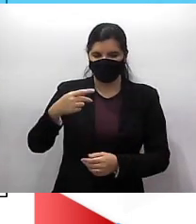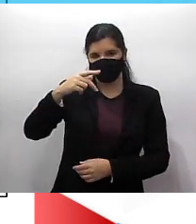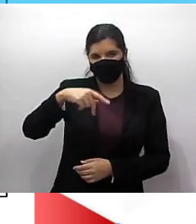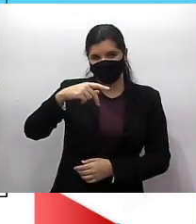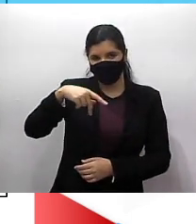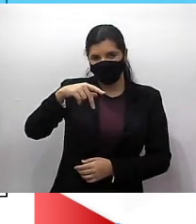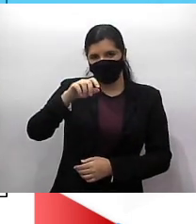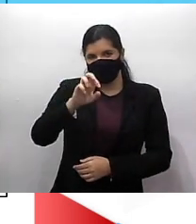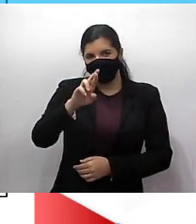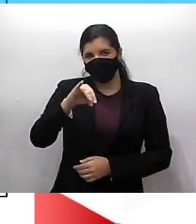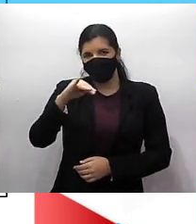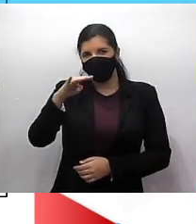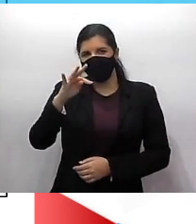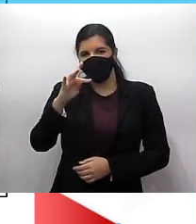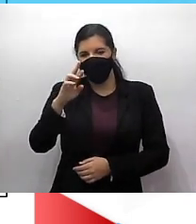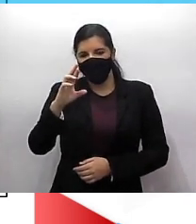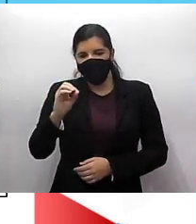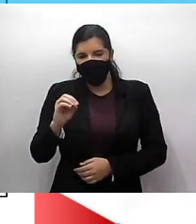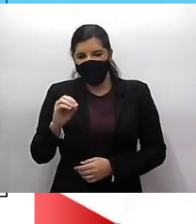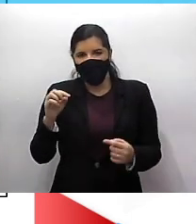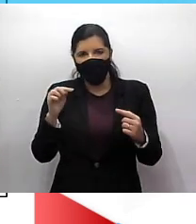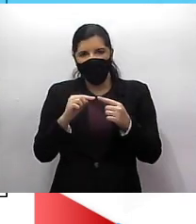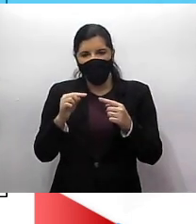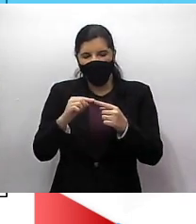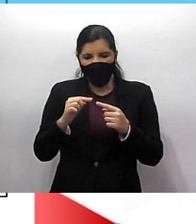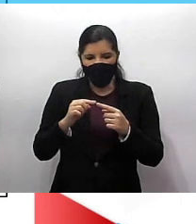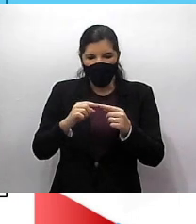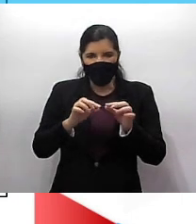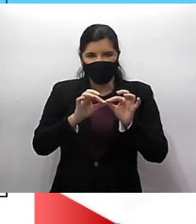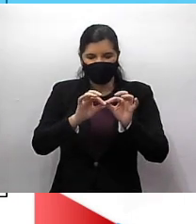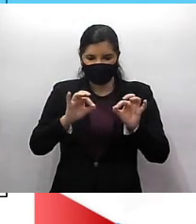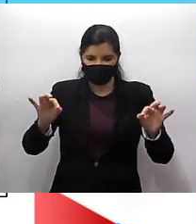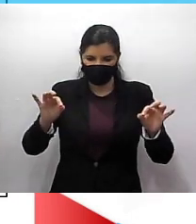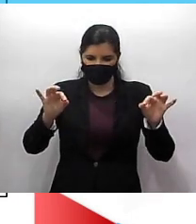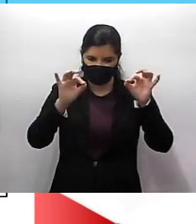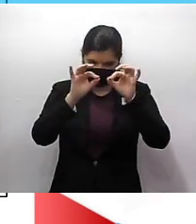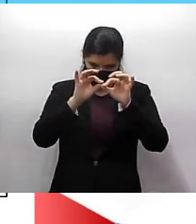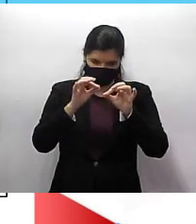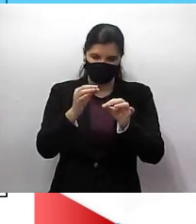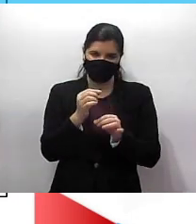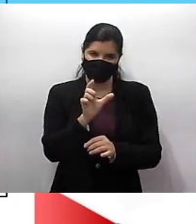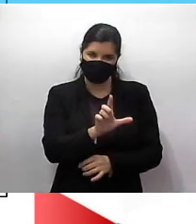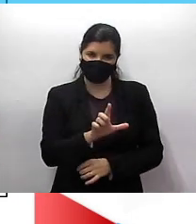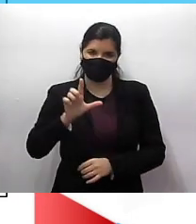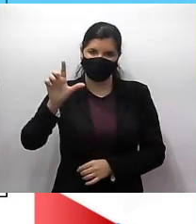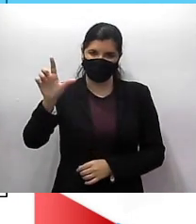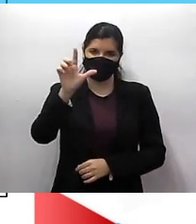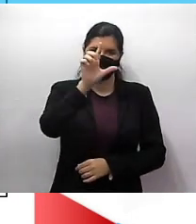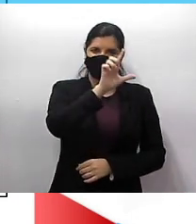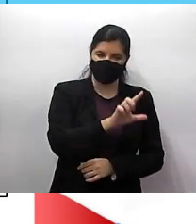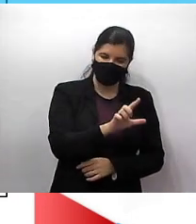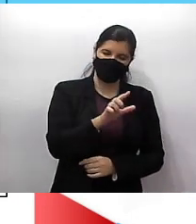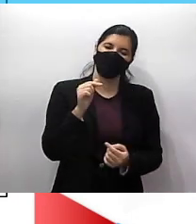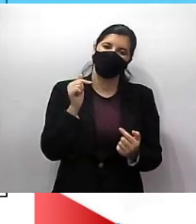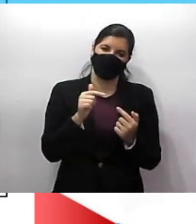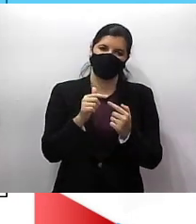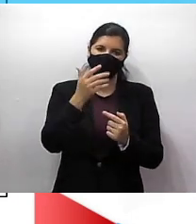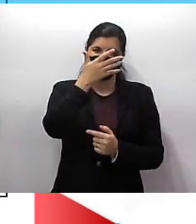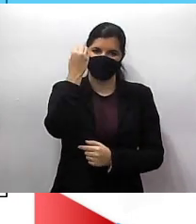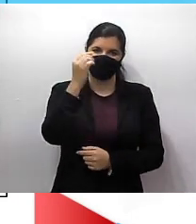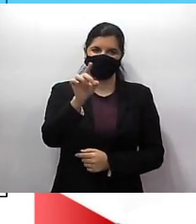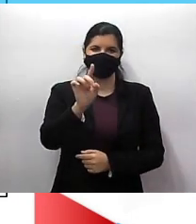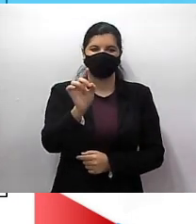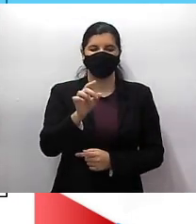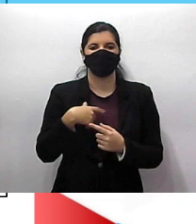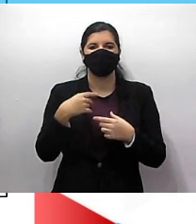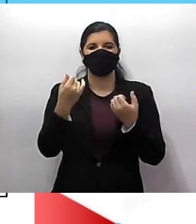perímetro está diretamente ligado a contorno, medida dos lados, isso você não pode esquecer. Se eu